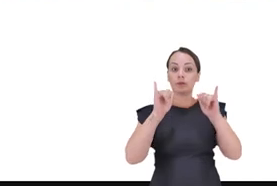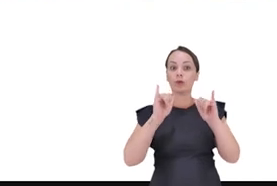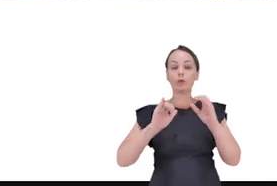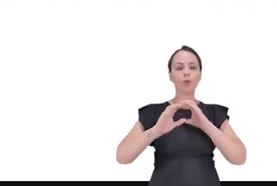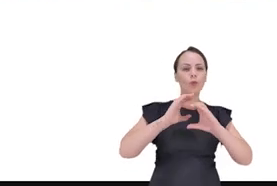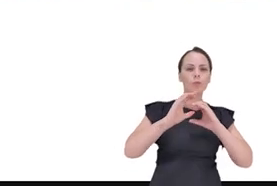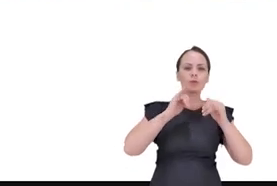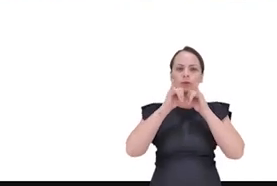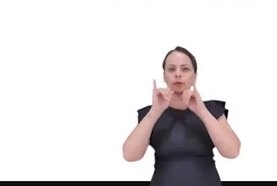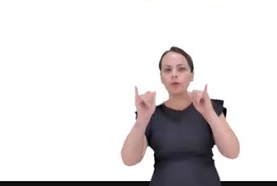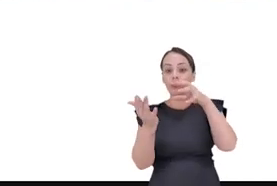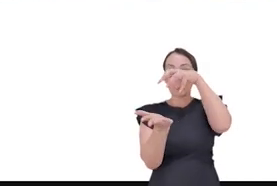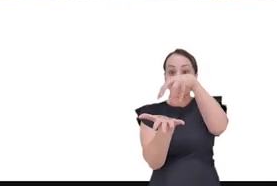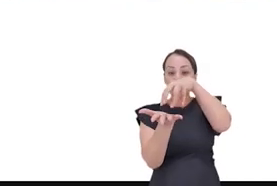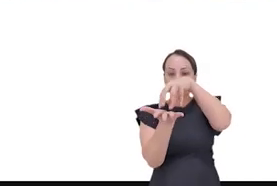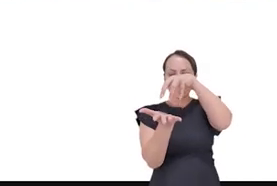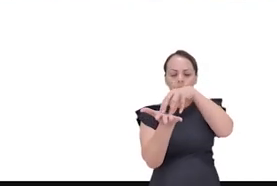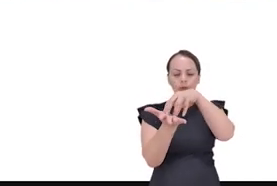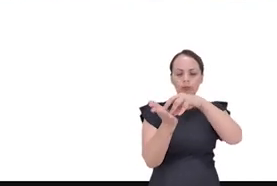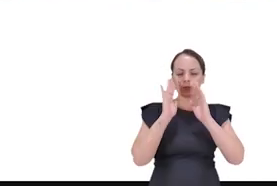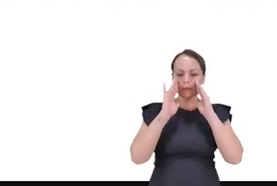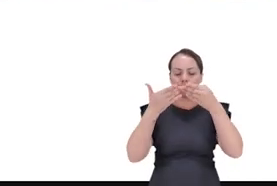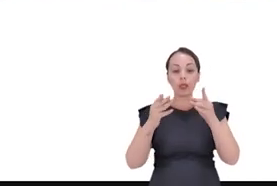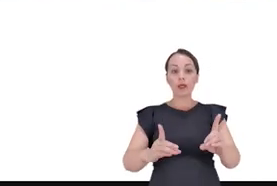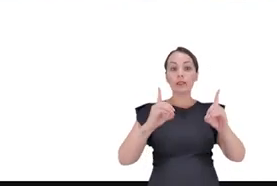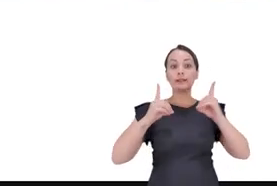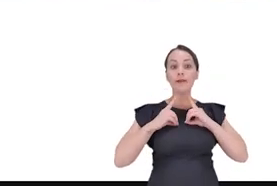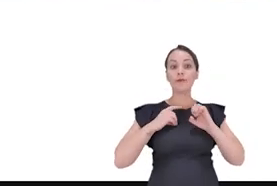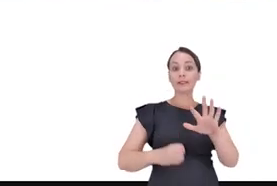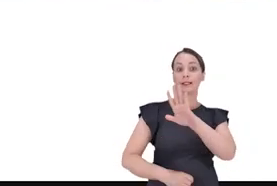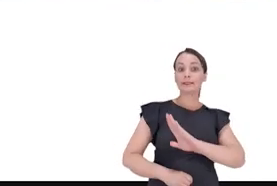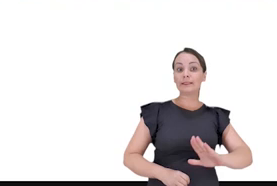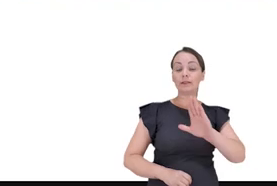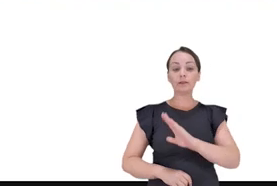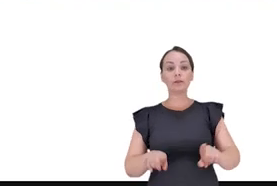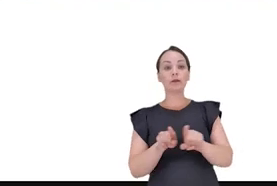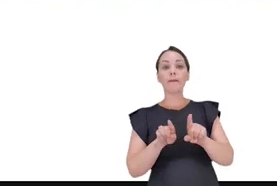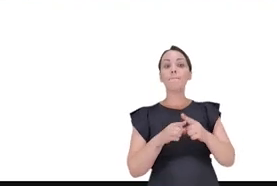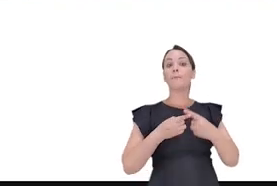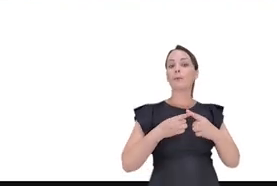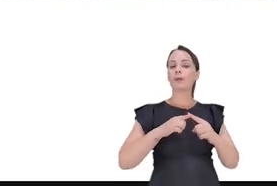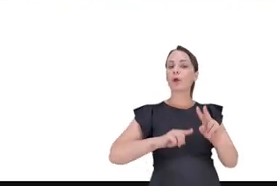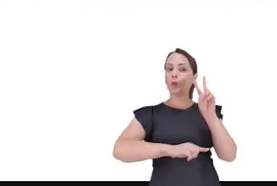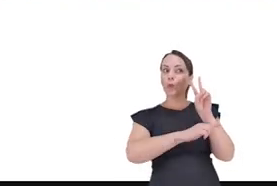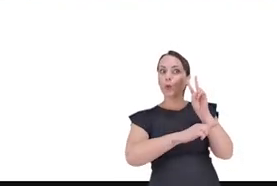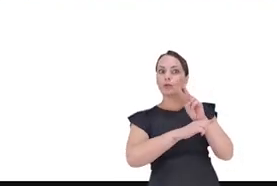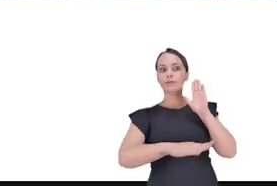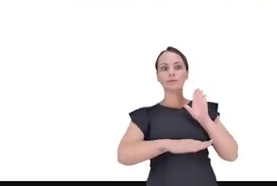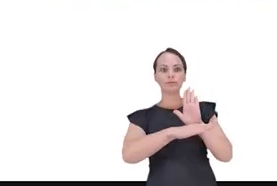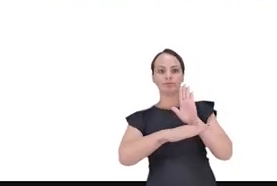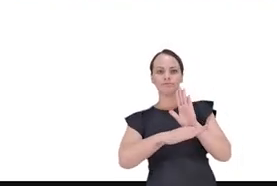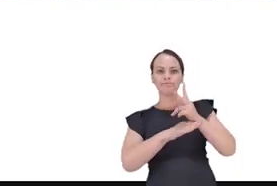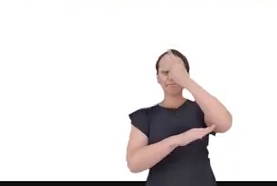comunicados para órgãos especializados na defesa civil, para tomar alguma providência para ajudar as pessoas